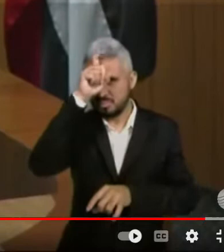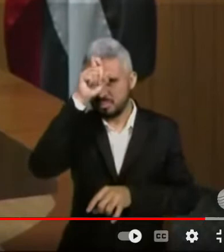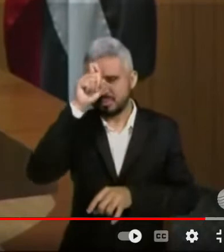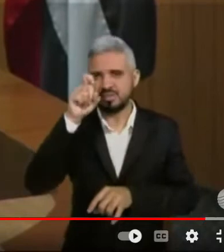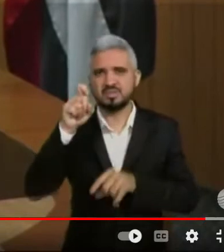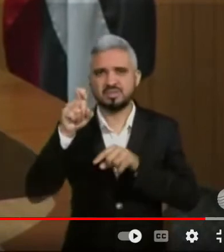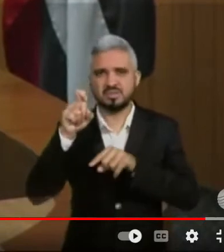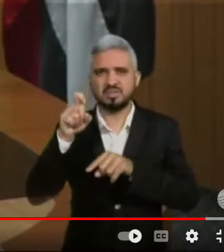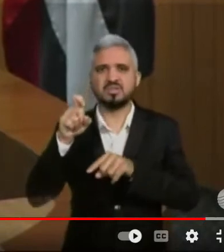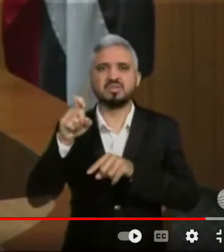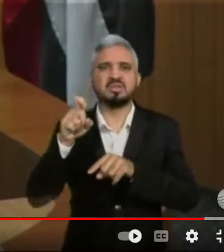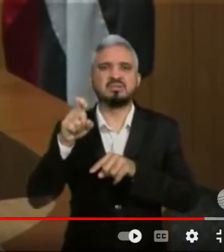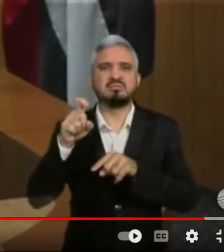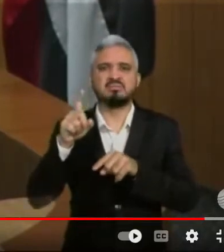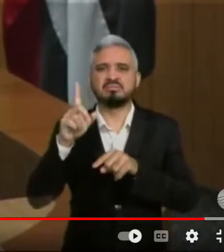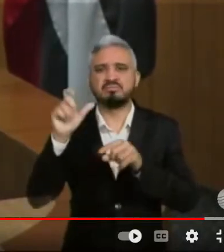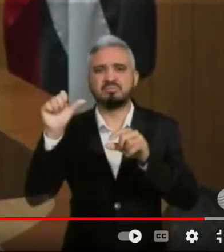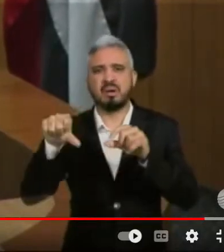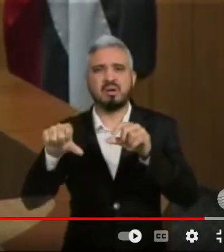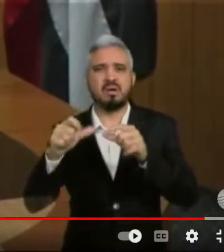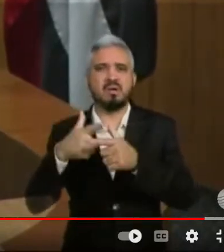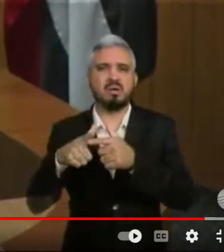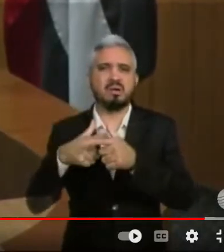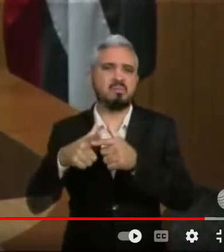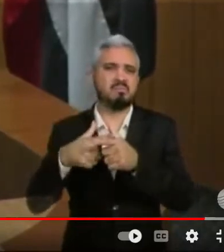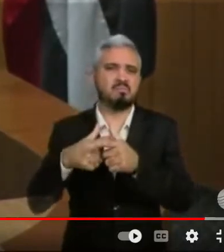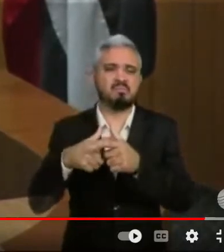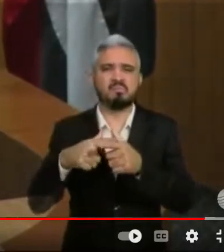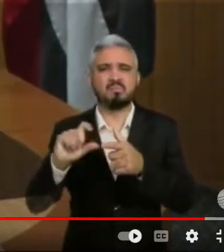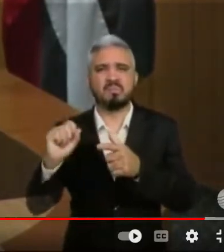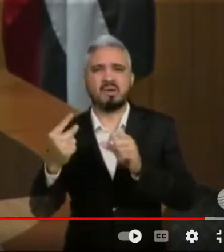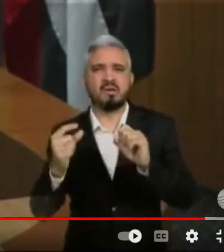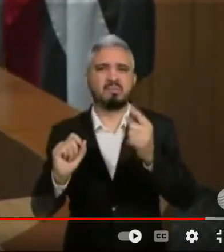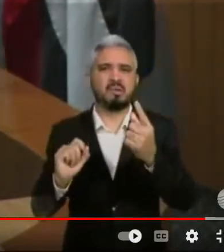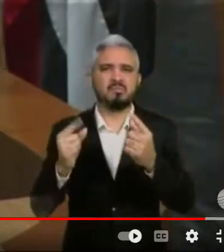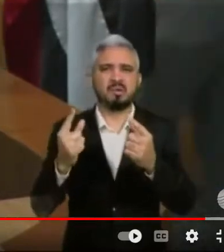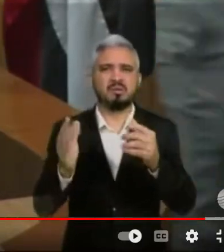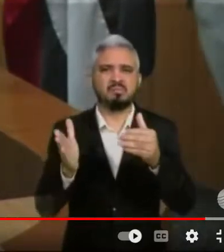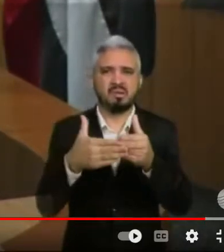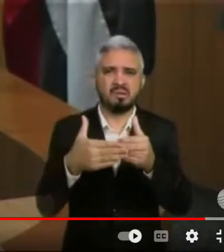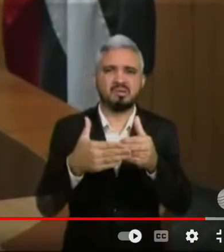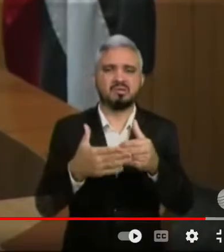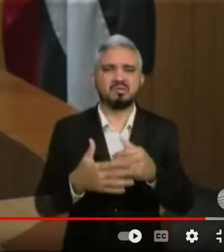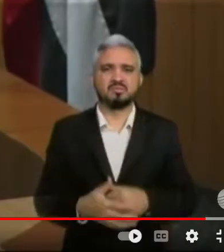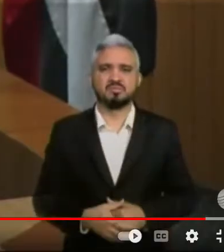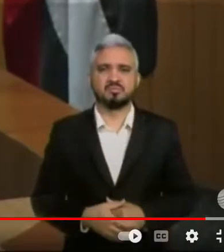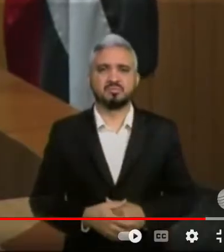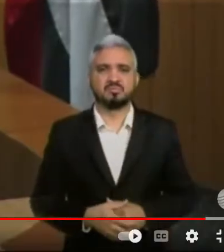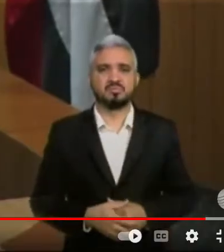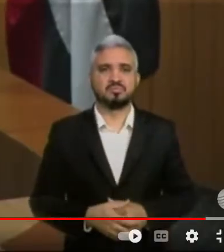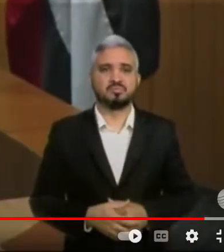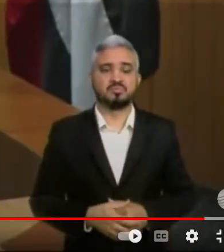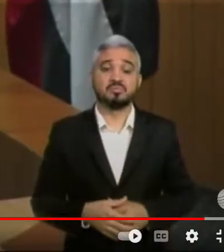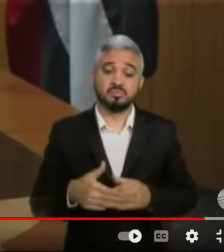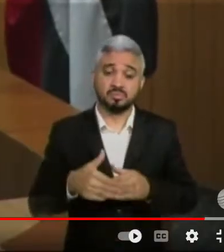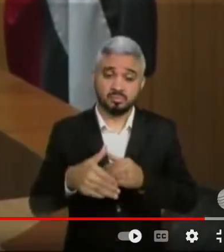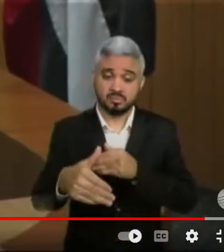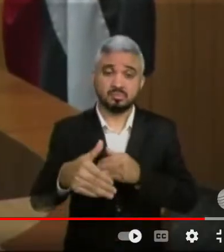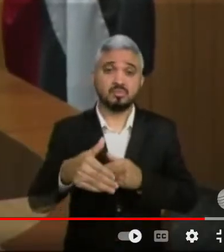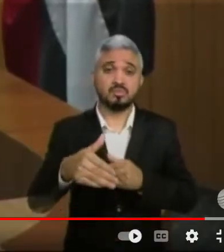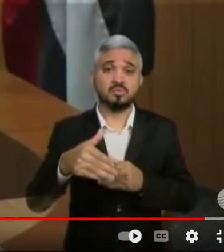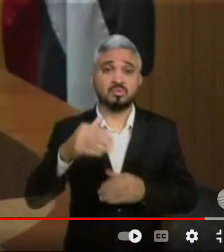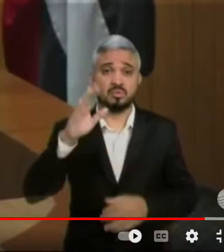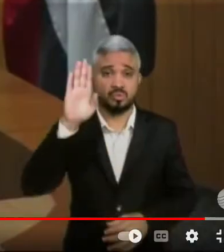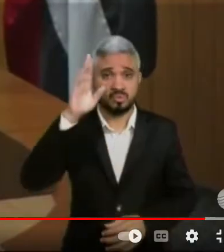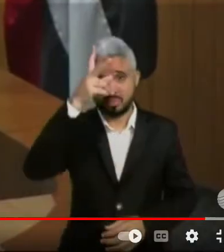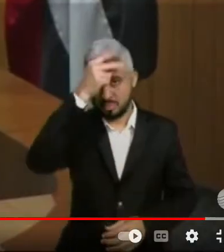mais. Então, assim, isso nos preocupa, porque o próximo prefeito de Codó tem e terá uma grande responsabilidade